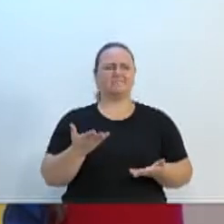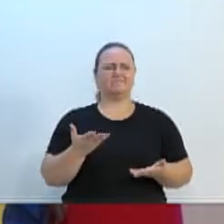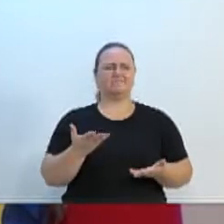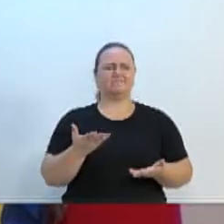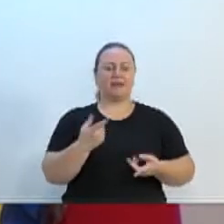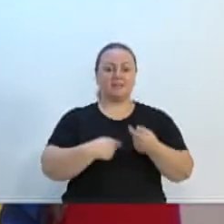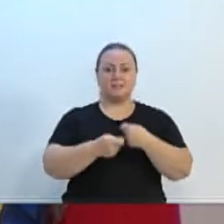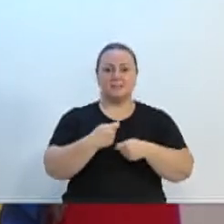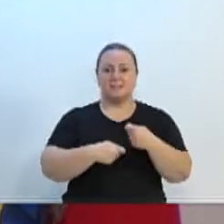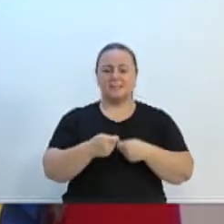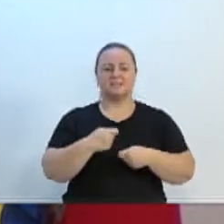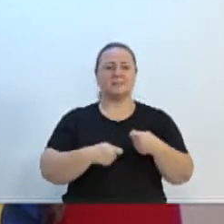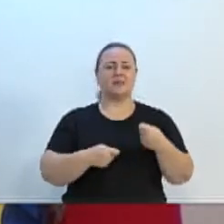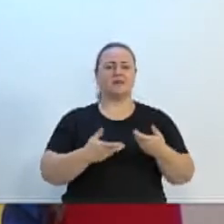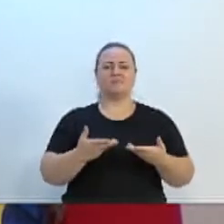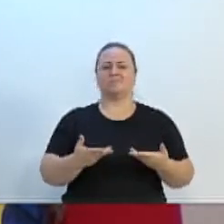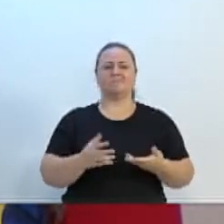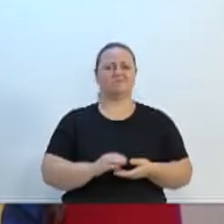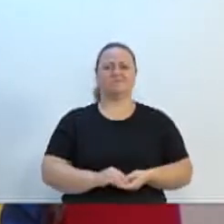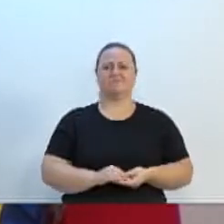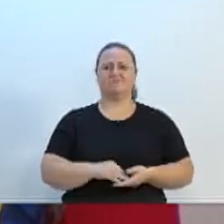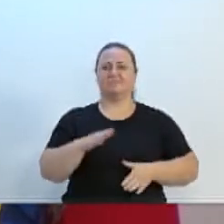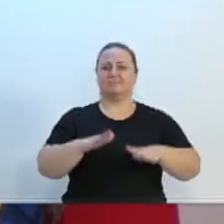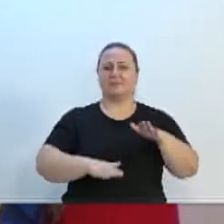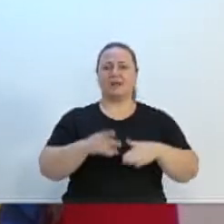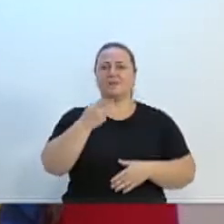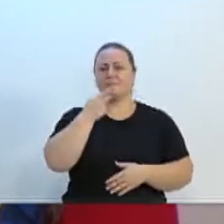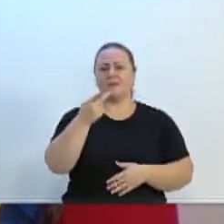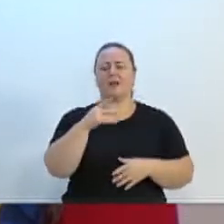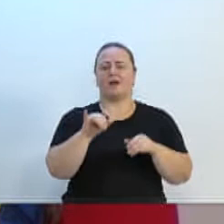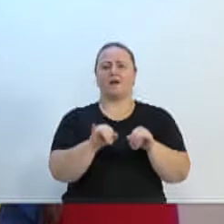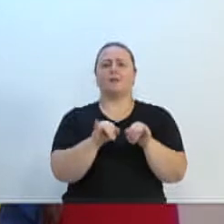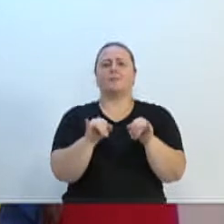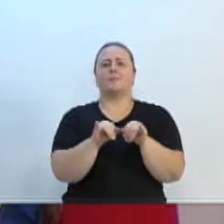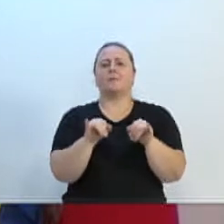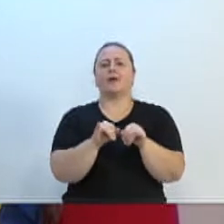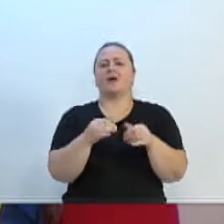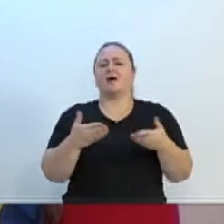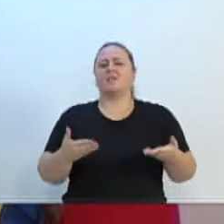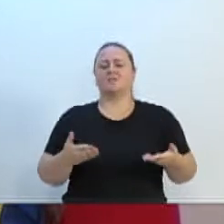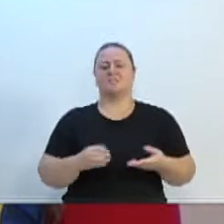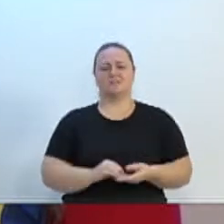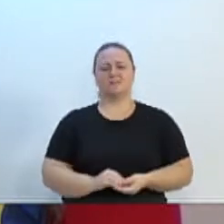Acabamos falando coisas que muitas vezes agridem diretamente o profissional de alguns que estão aqui dentro.